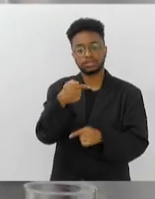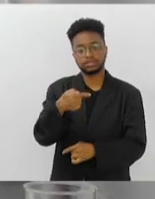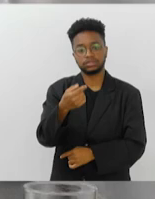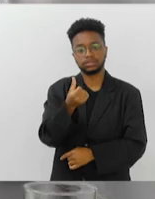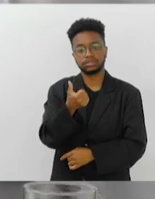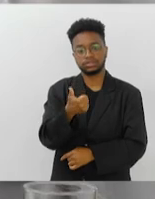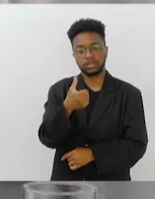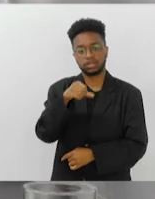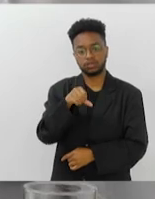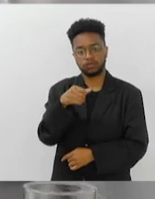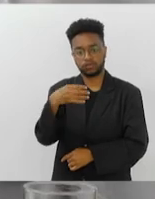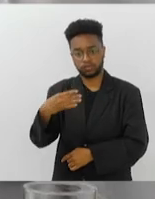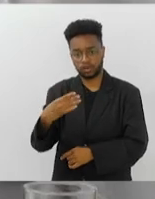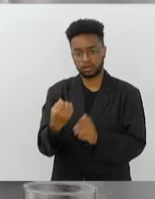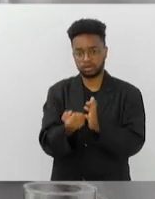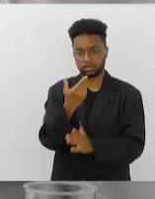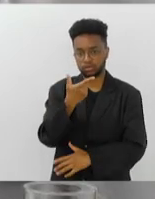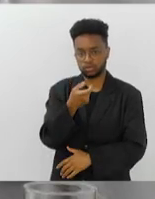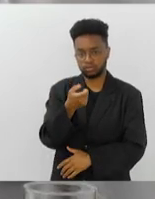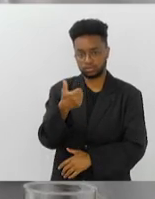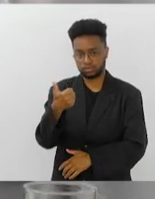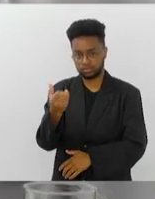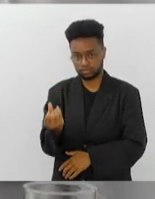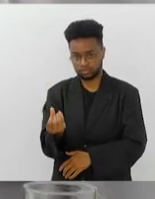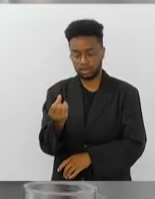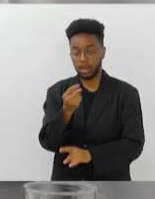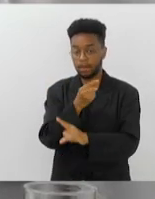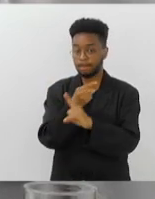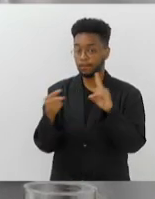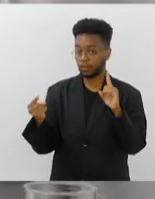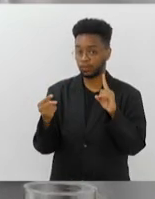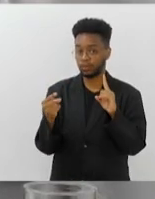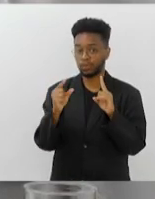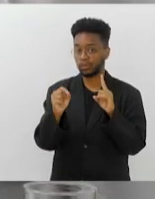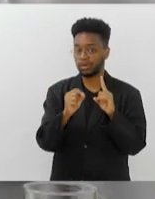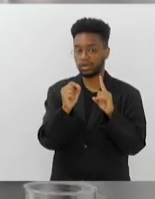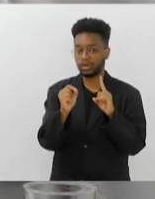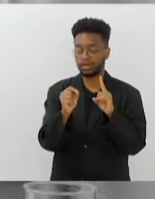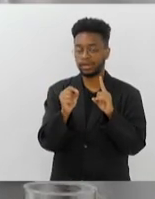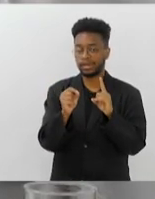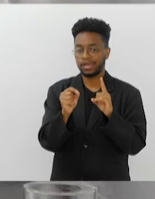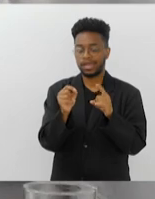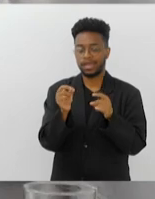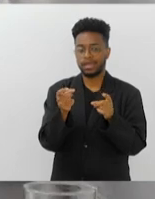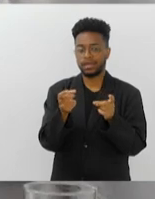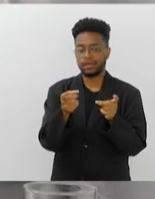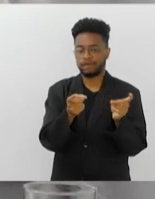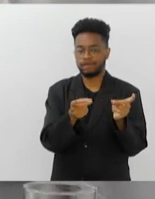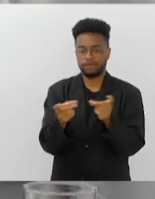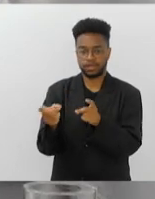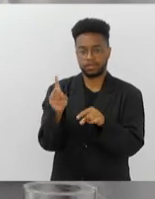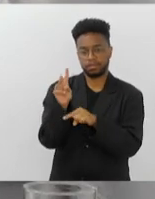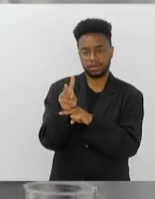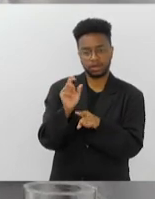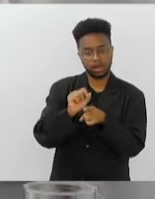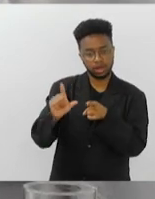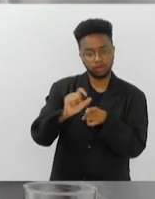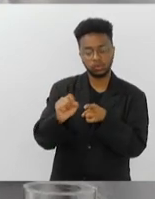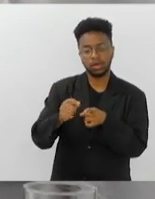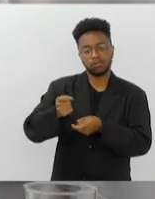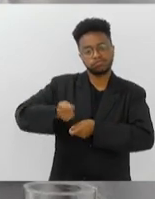7.194 de 2016, que proíbe o fretamento de charrete, carroças e outros materiais de tração